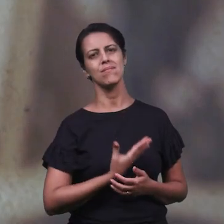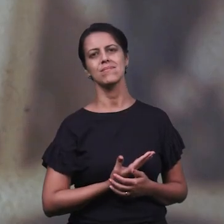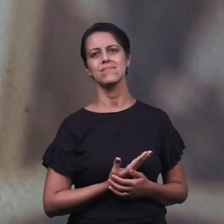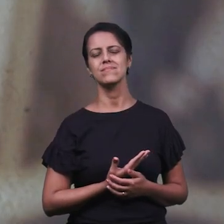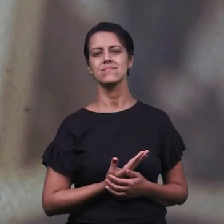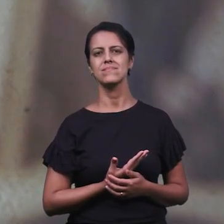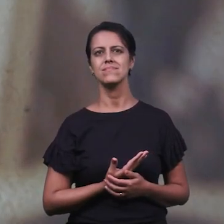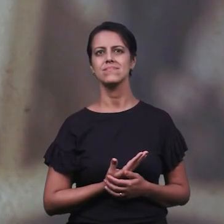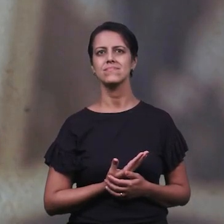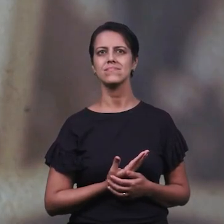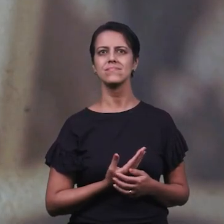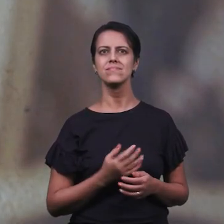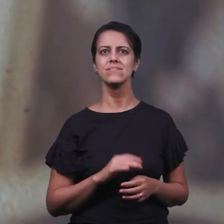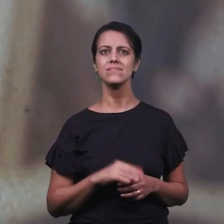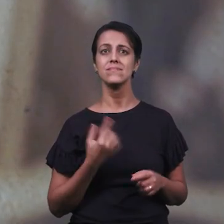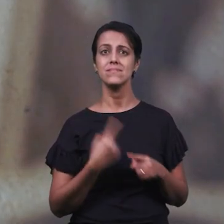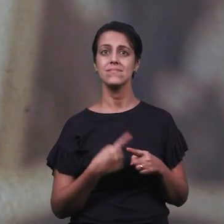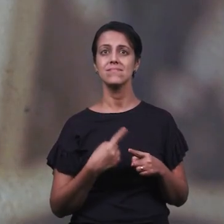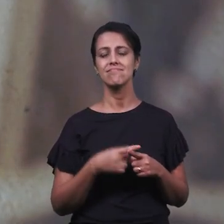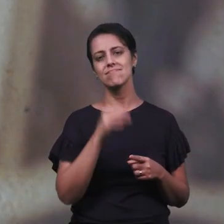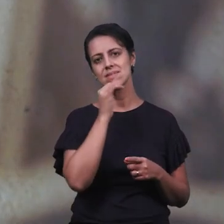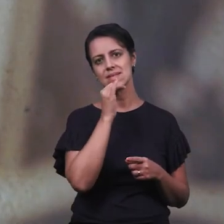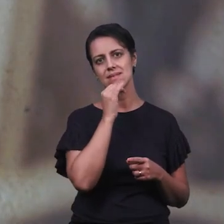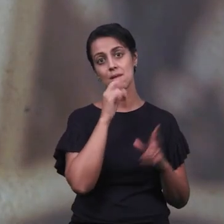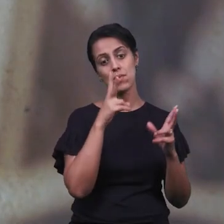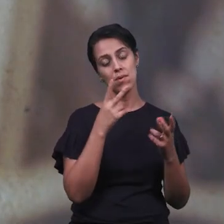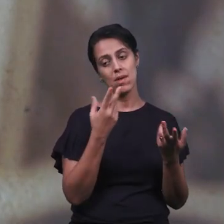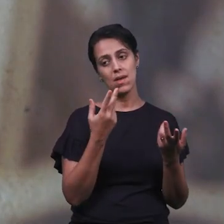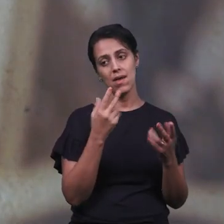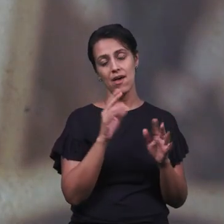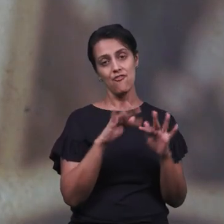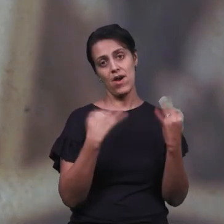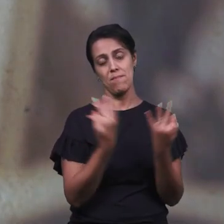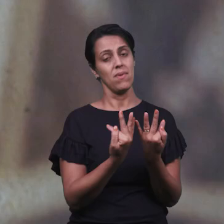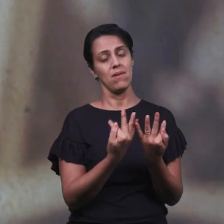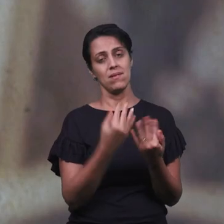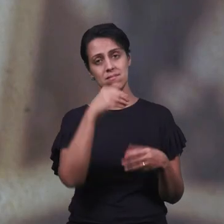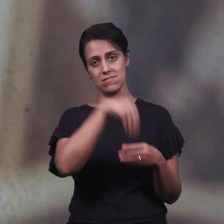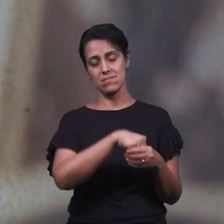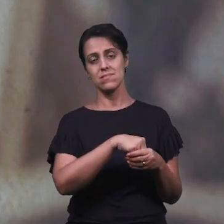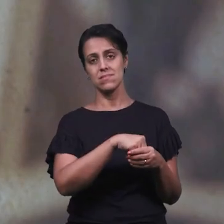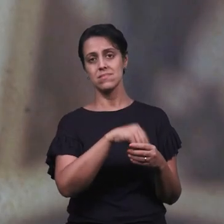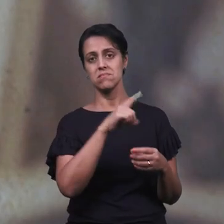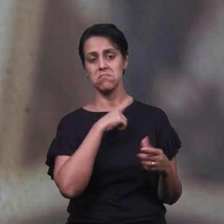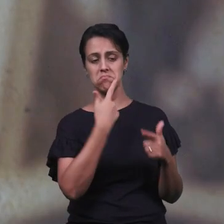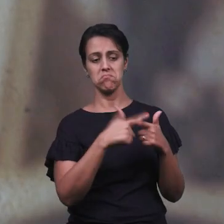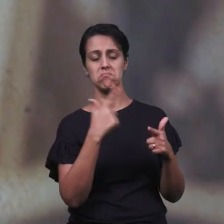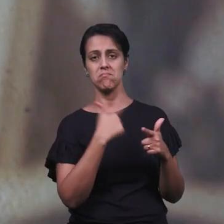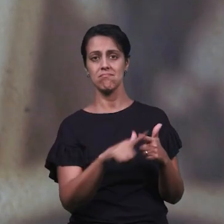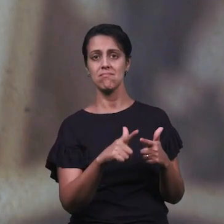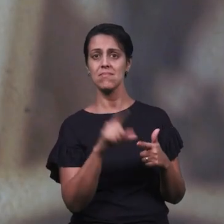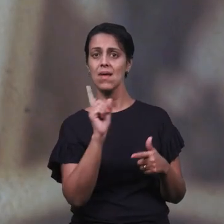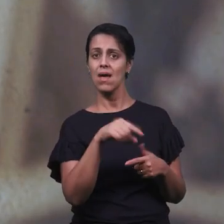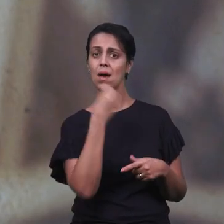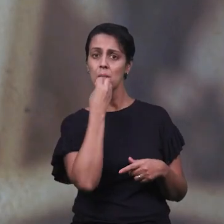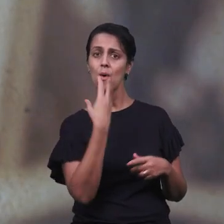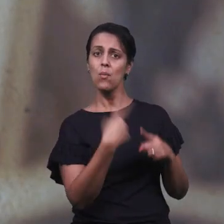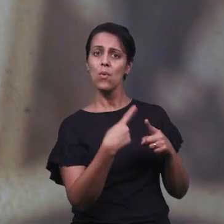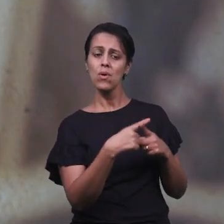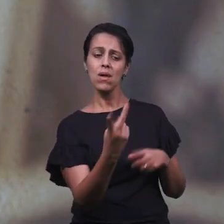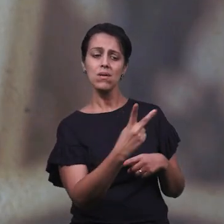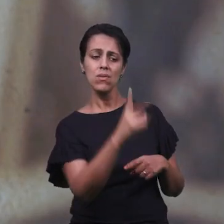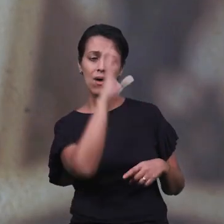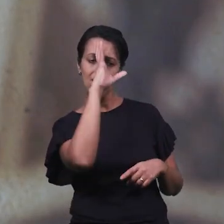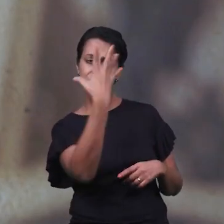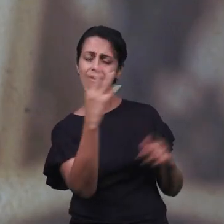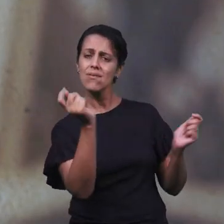você assim trata de questões familiares, um grande benefício não só para elas, mas para aqueles que estão